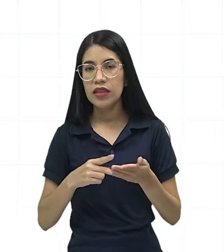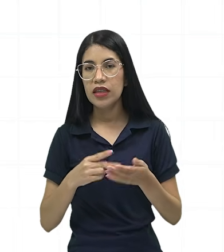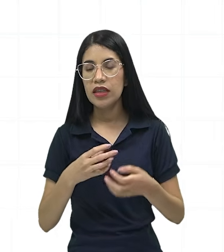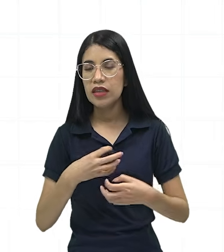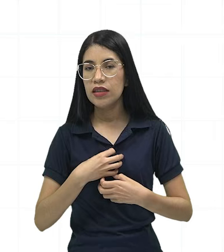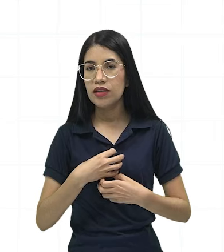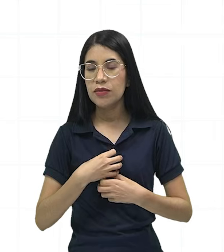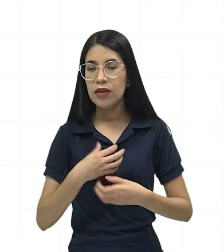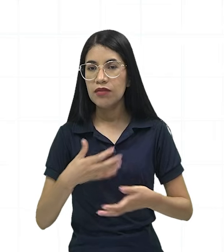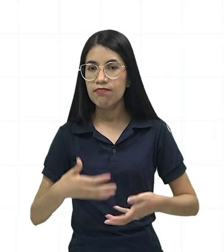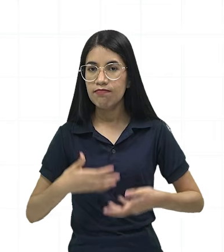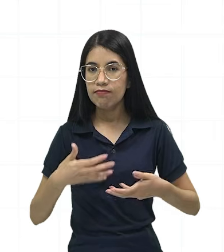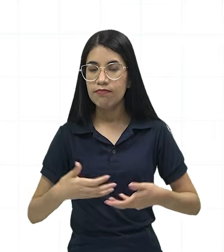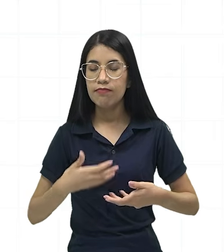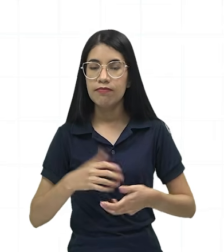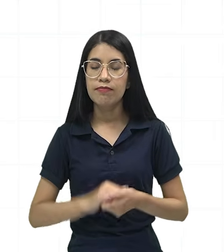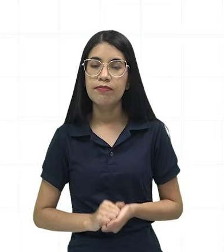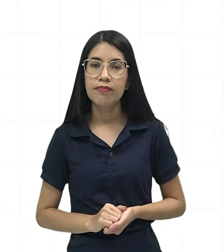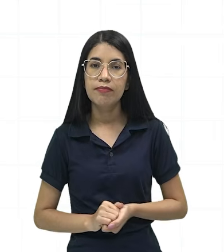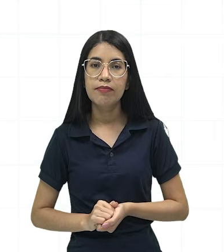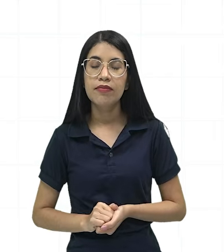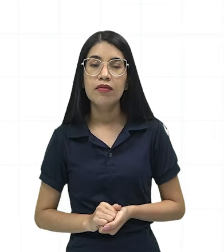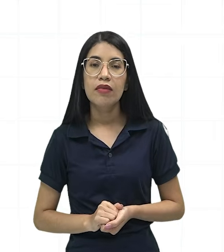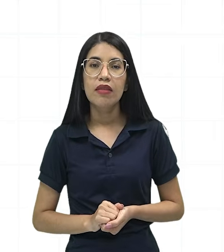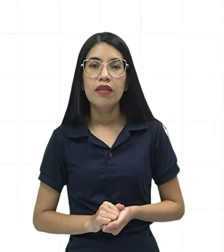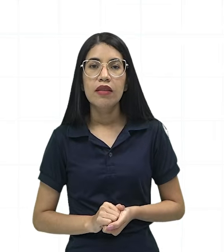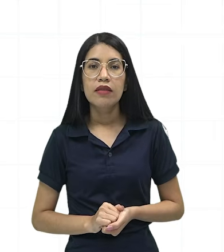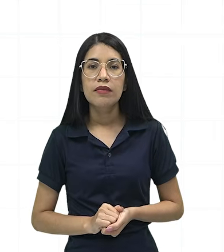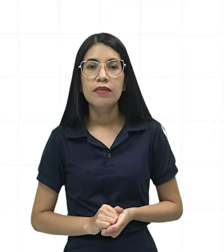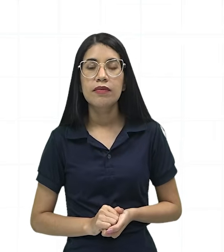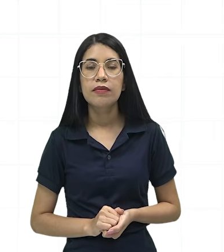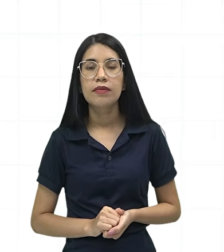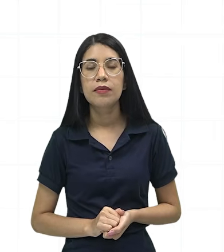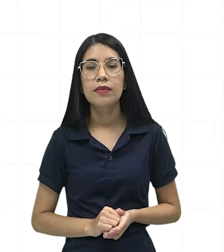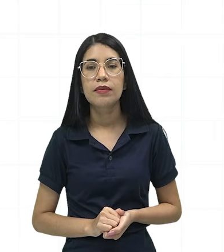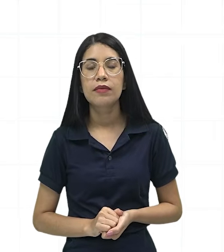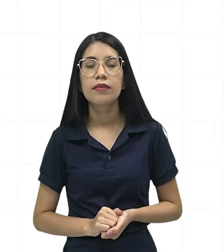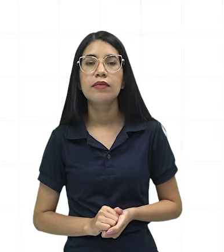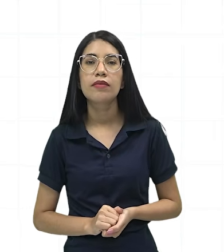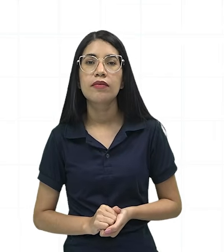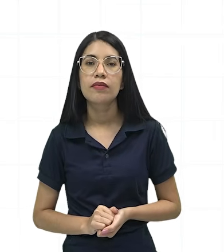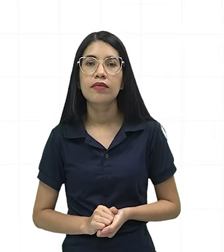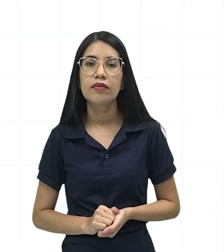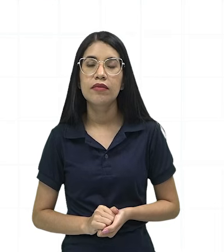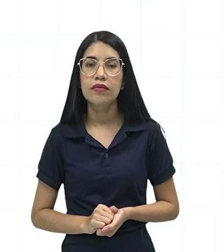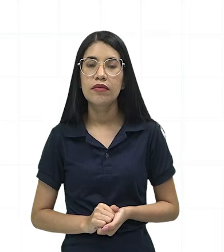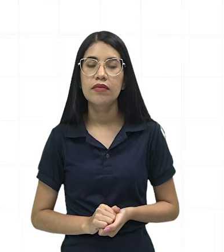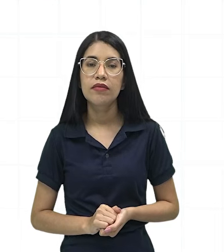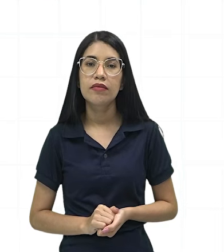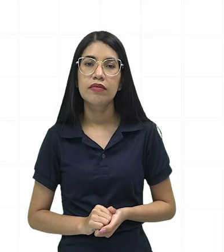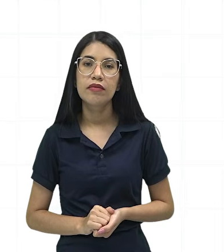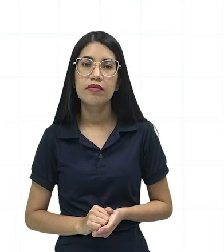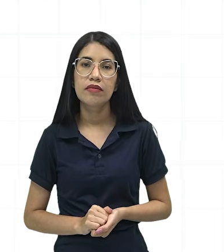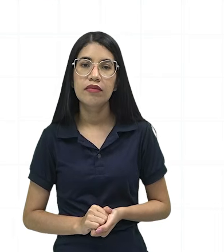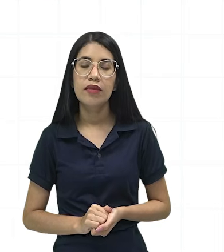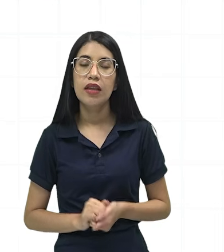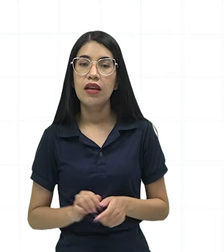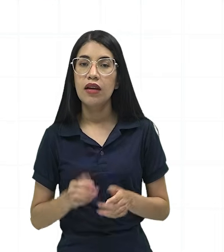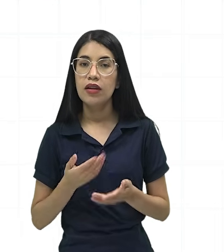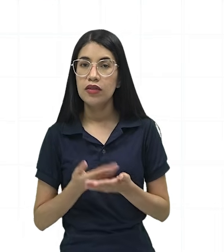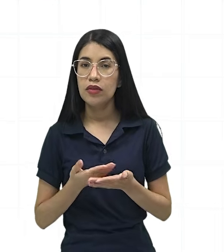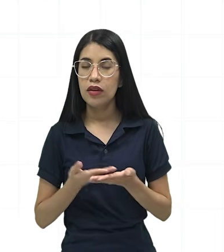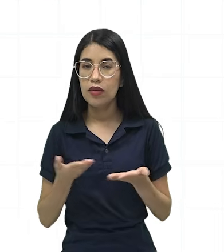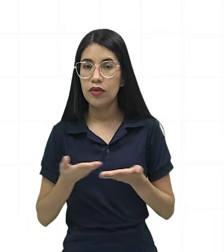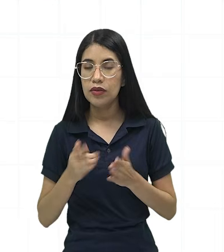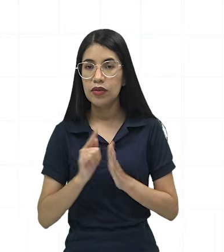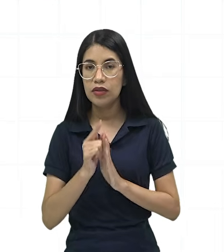sentimento daquele que lê, que no caso é o leitor, não é? E aí nós podemos ter, vamos estudar principalmente hoje, né, o